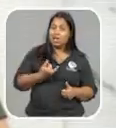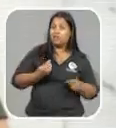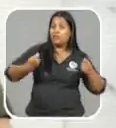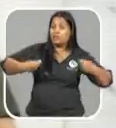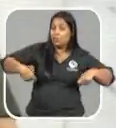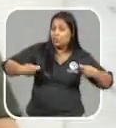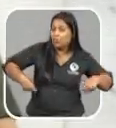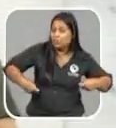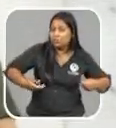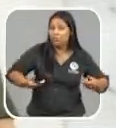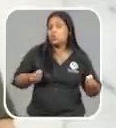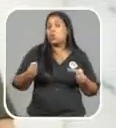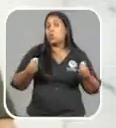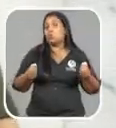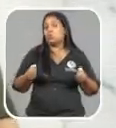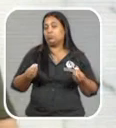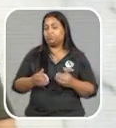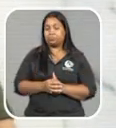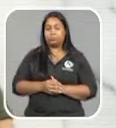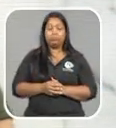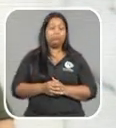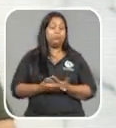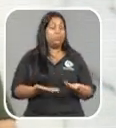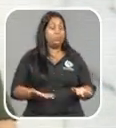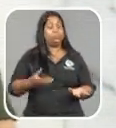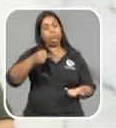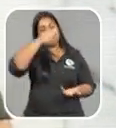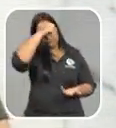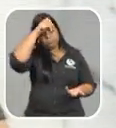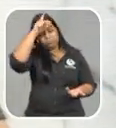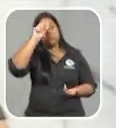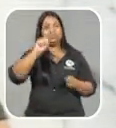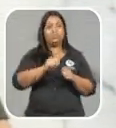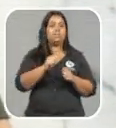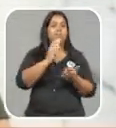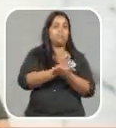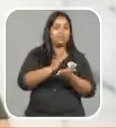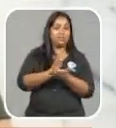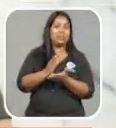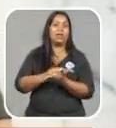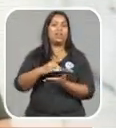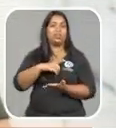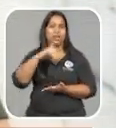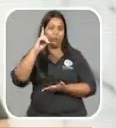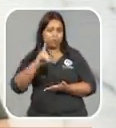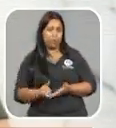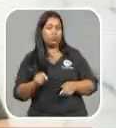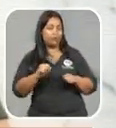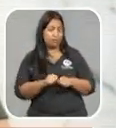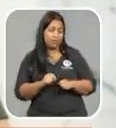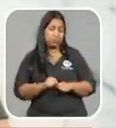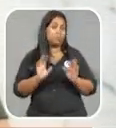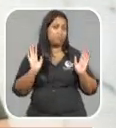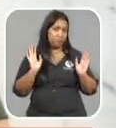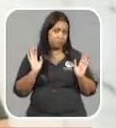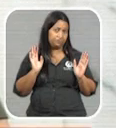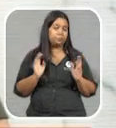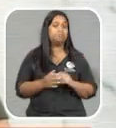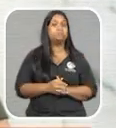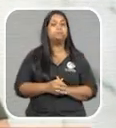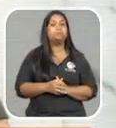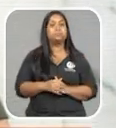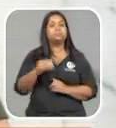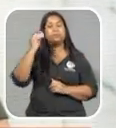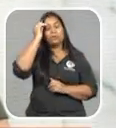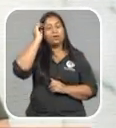fazer financiamento, ela tem o direito de fazer. Faz parte, né? Faz parte fazer. Agora, você só faz um financiamento para coisa